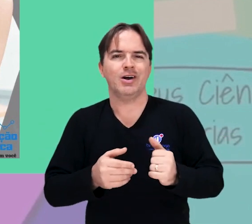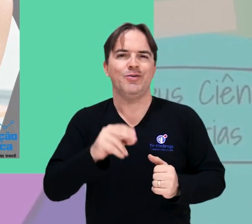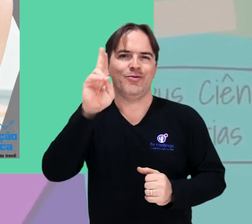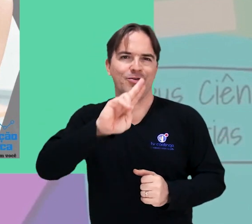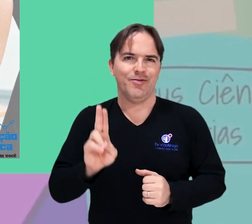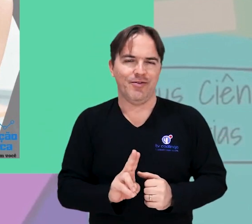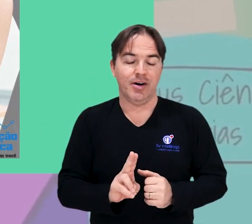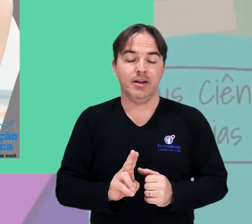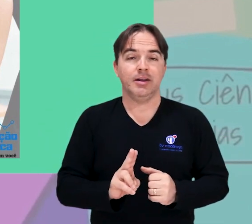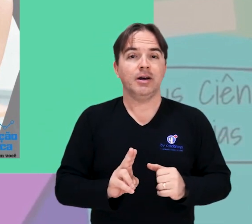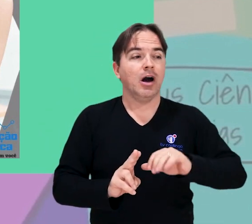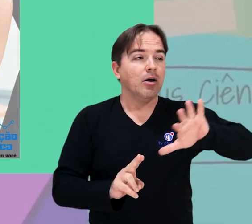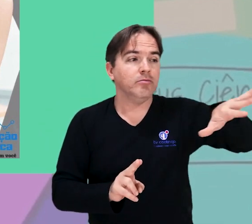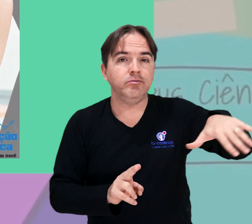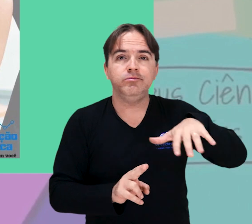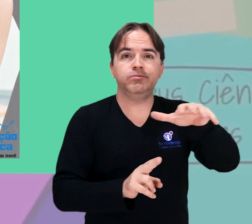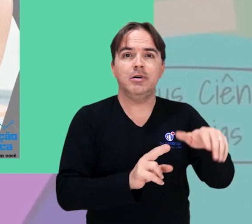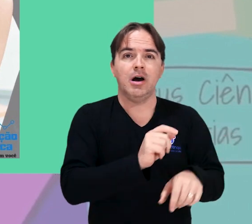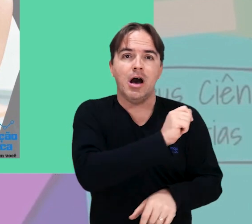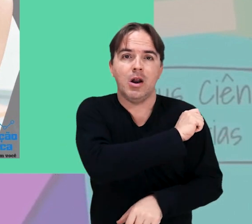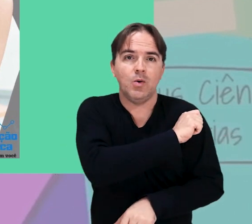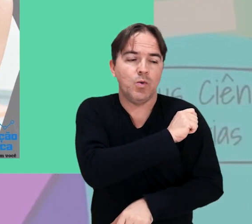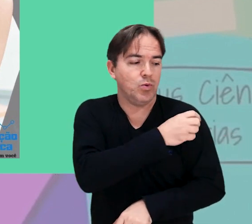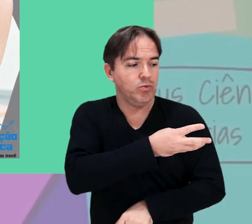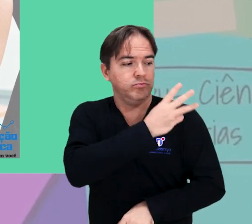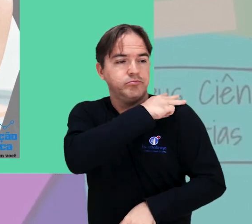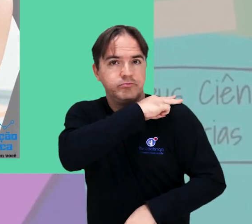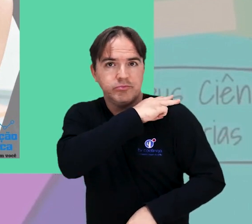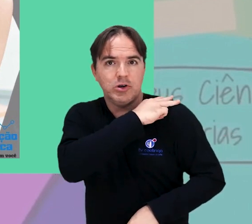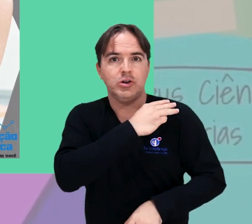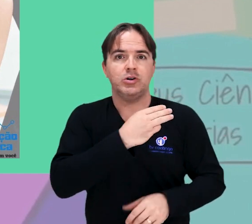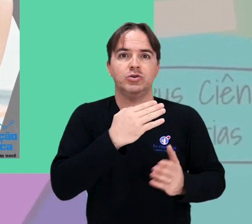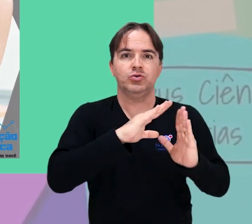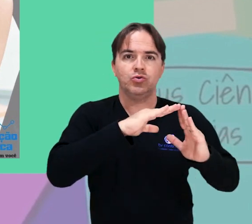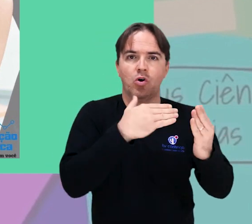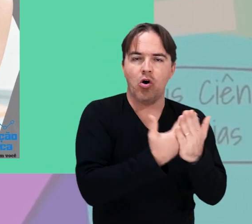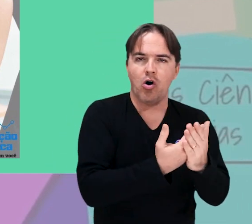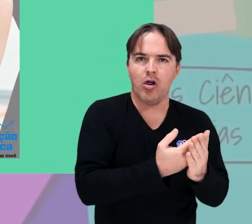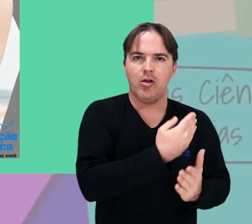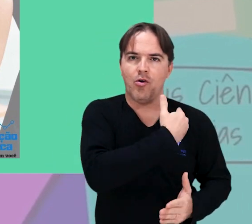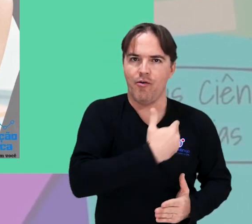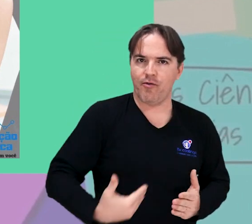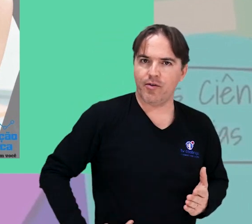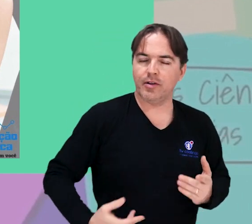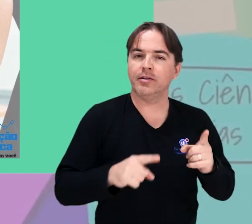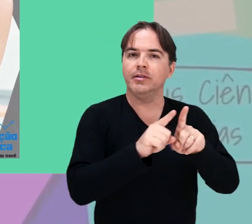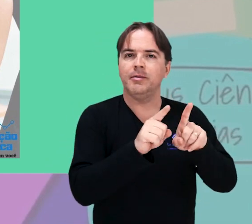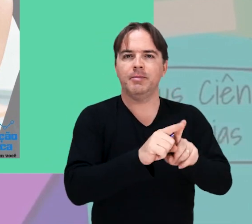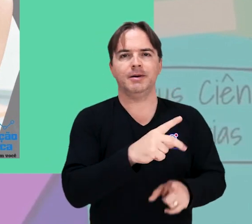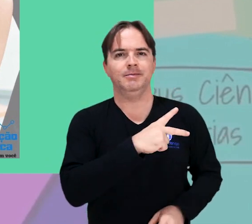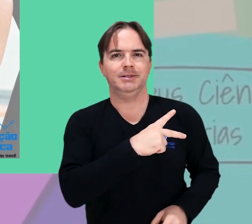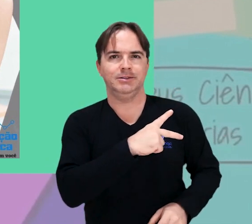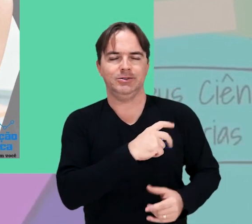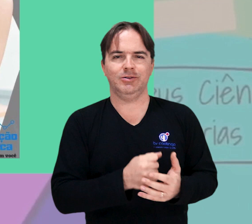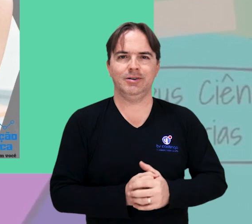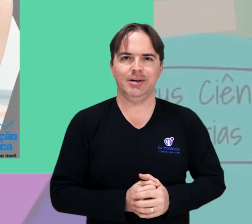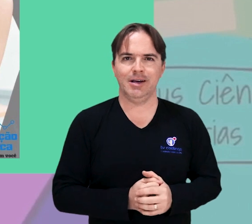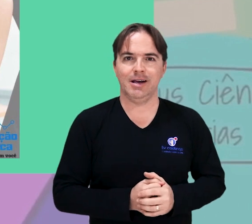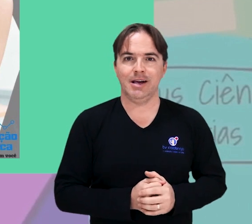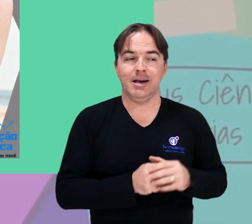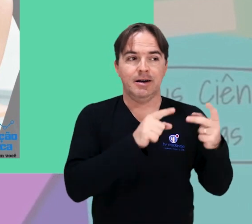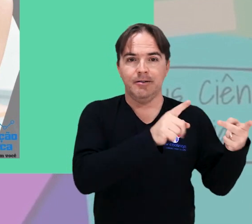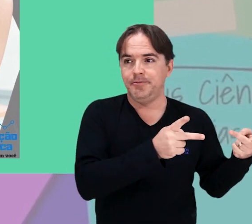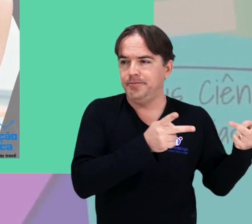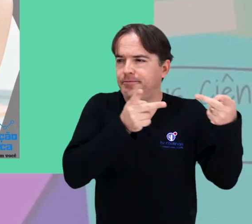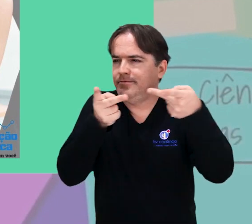é dirigido a estudantes do último ano do ensino médio de escolas públicas e privadas a programação conta com a apresentação